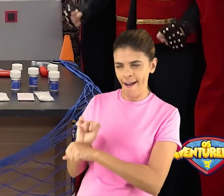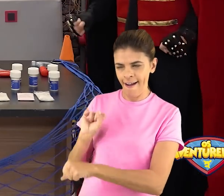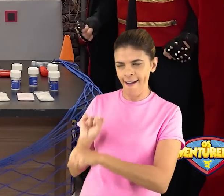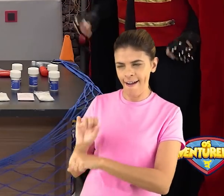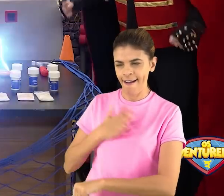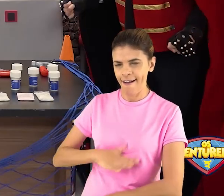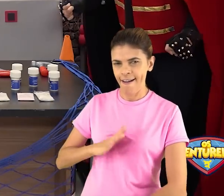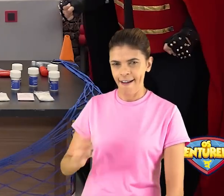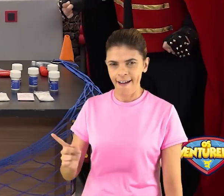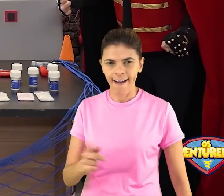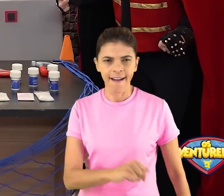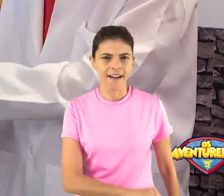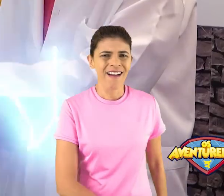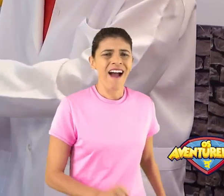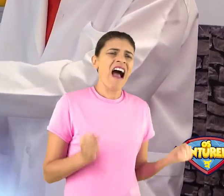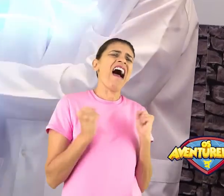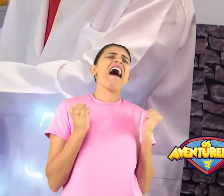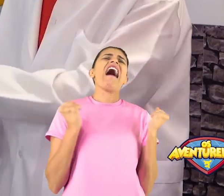Azul!